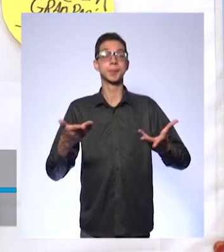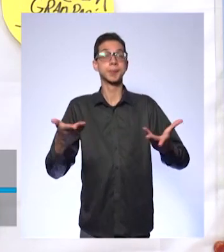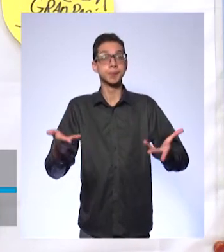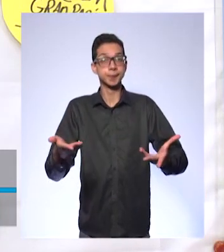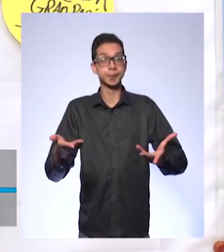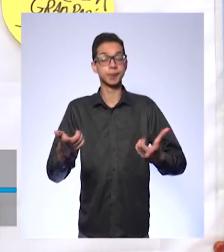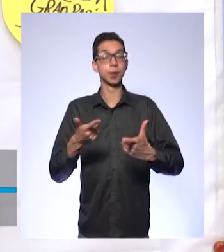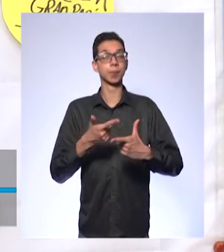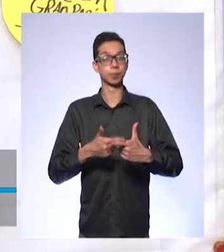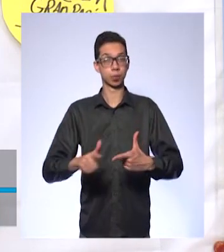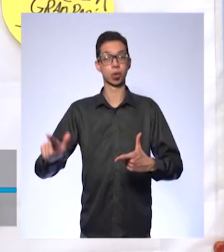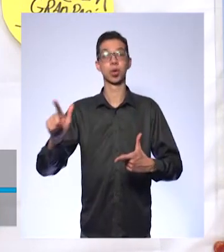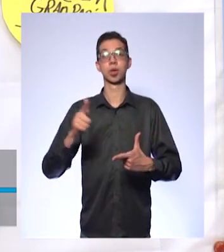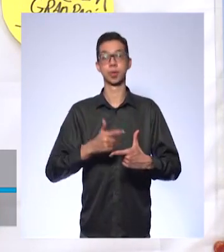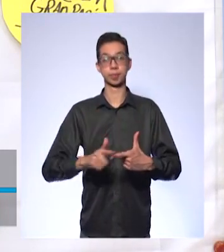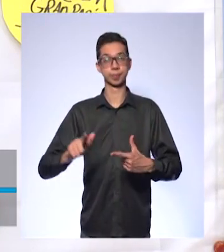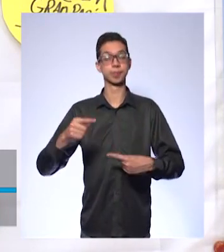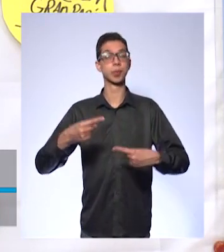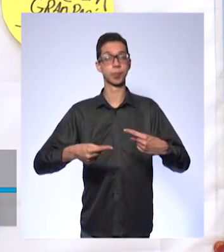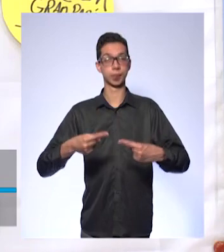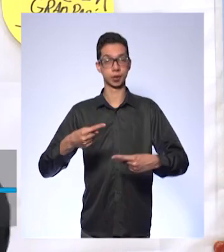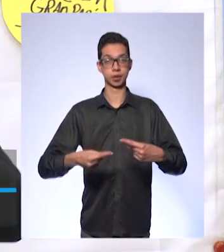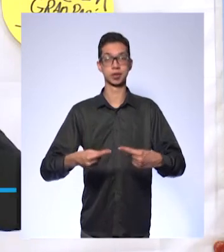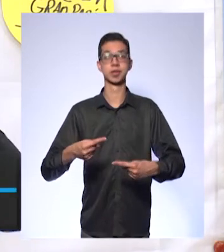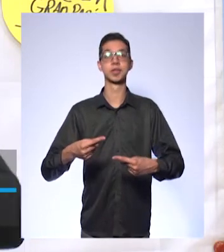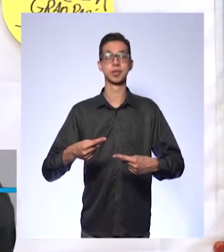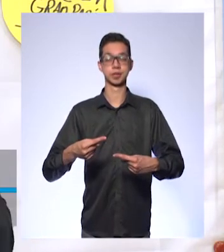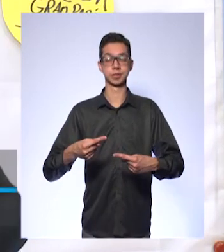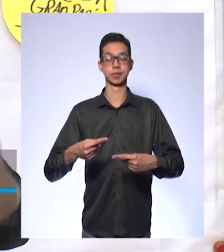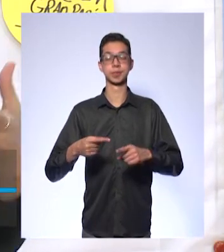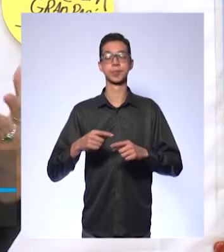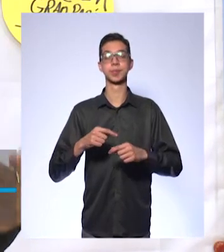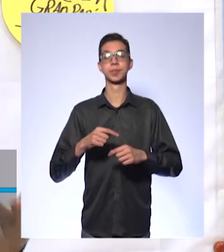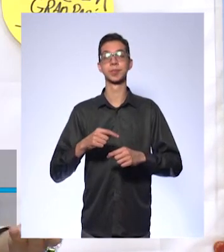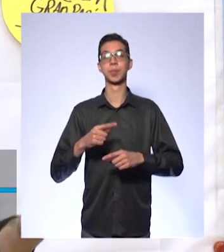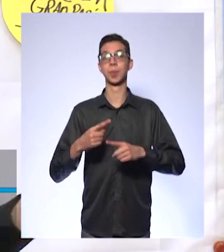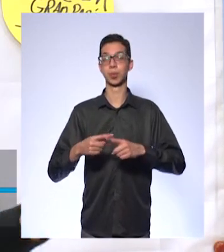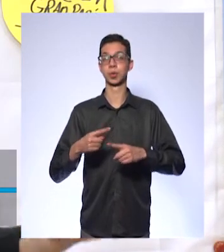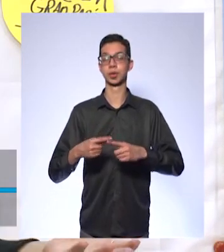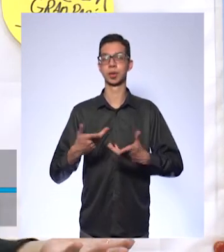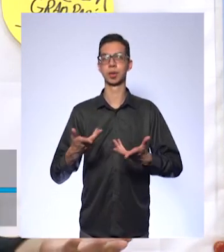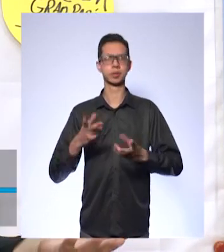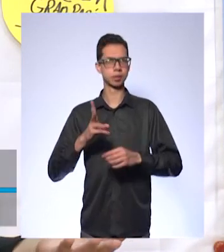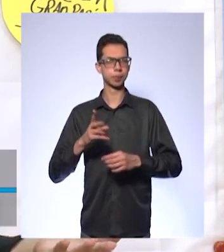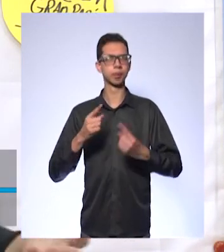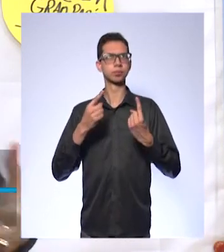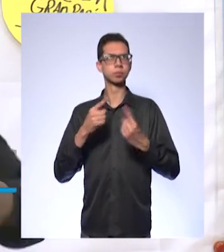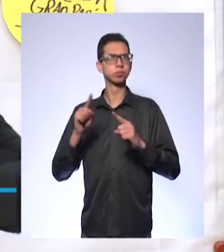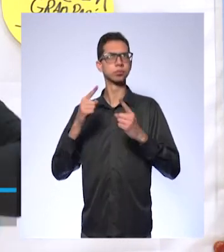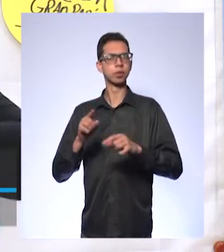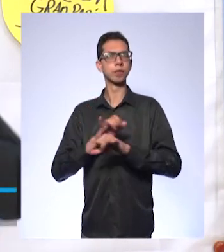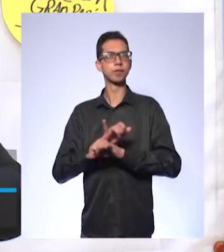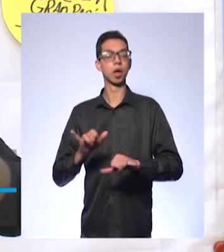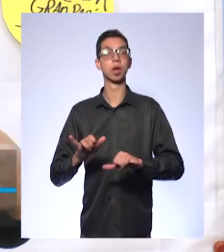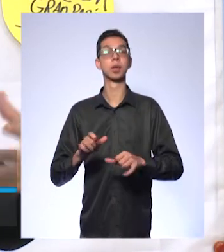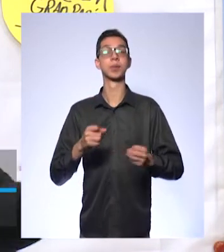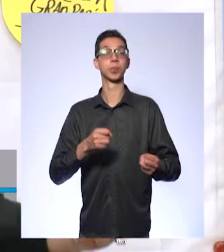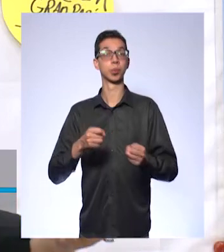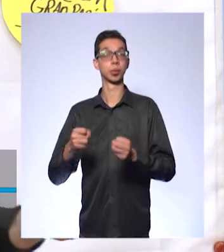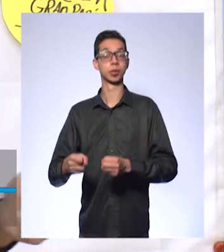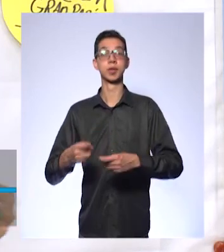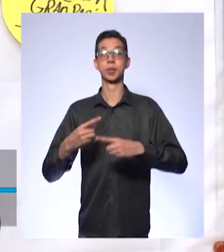uma problemática política deste momento de movimentos de contestação ao poder, porque as